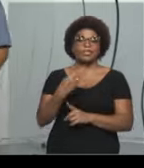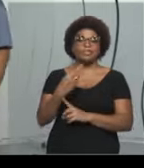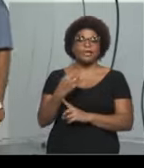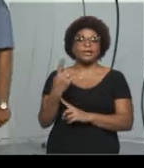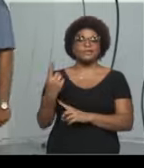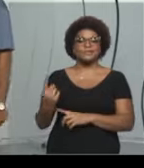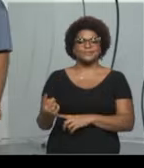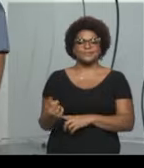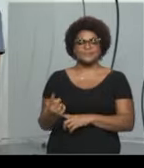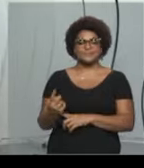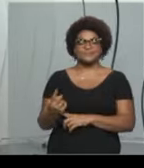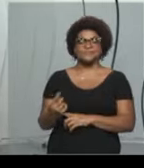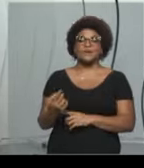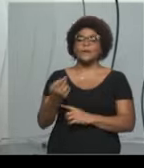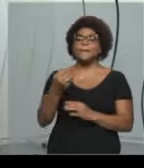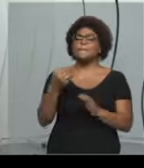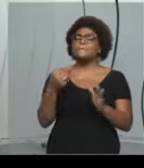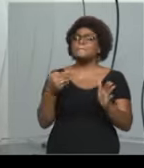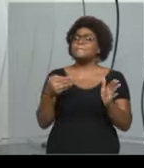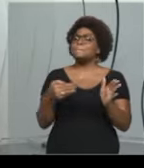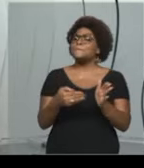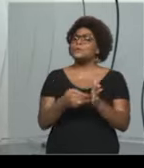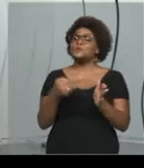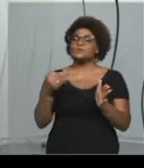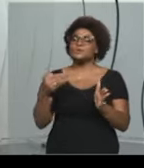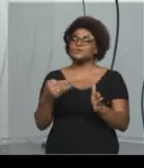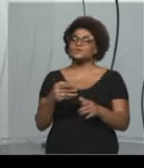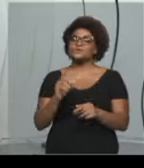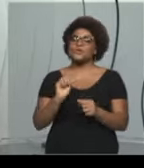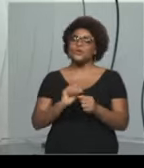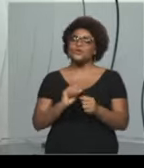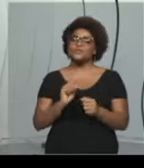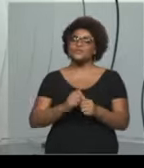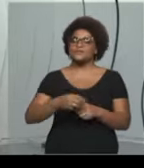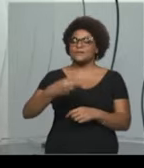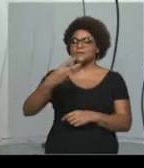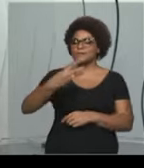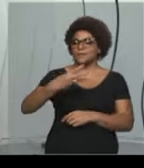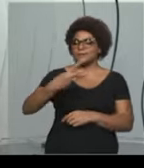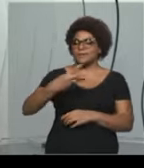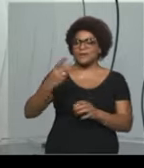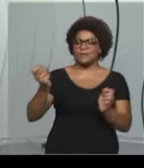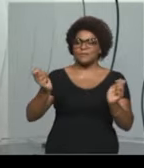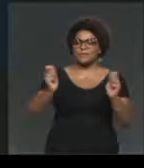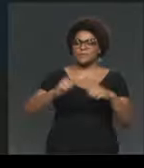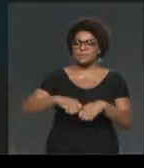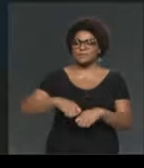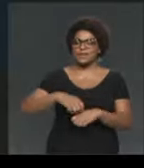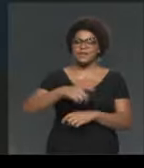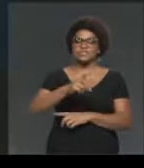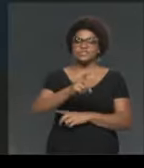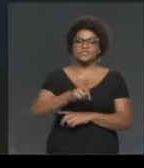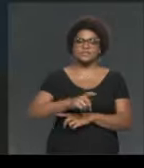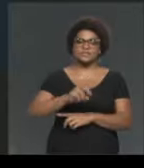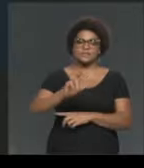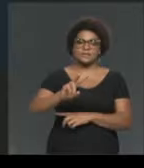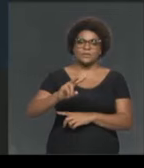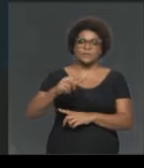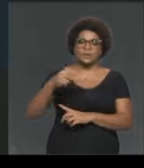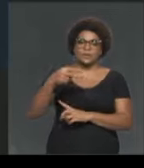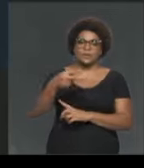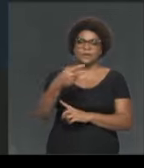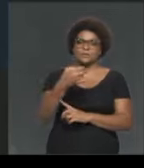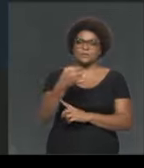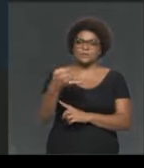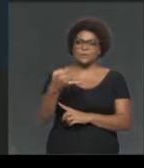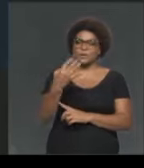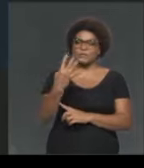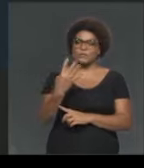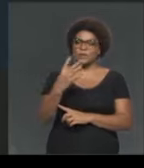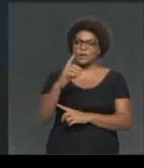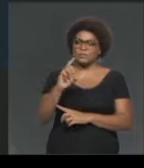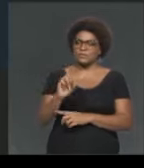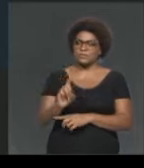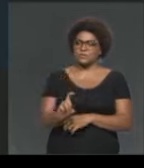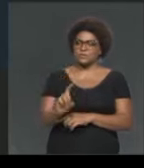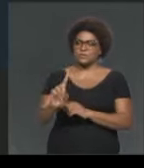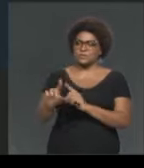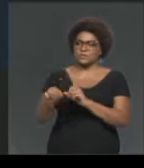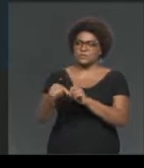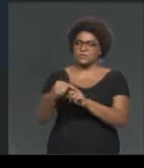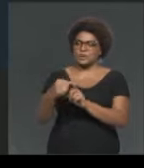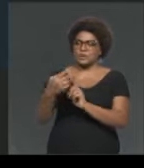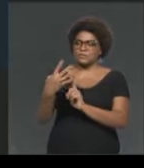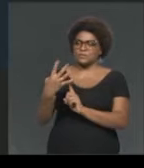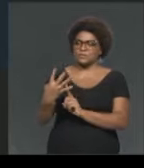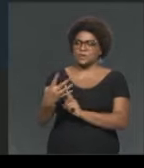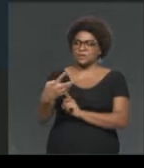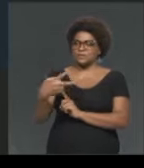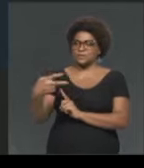testei a terceira possibilidade, que é essa equação aqui, ó, x ao quadrado menos 4x mais